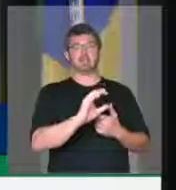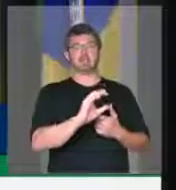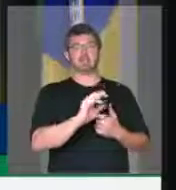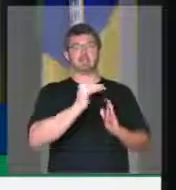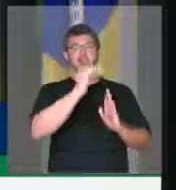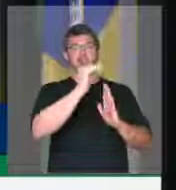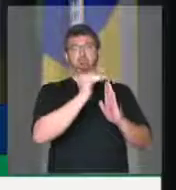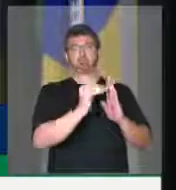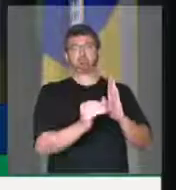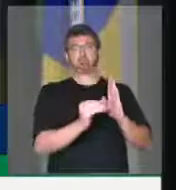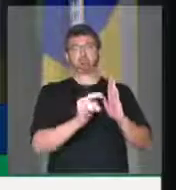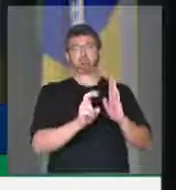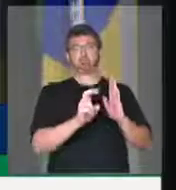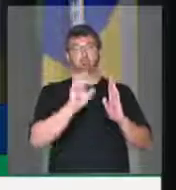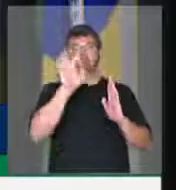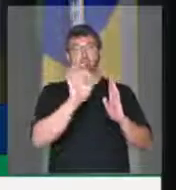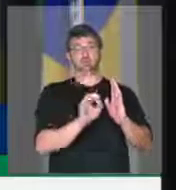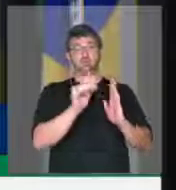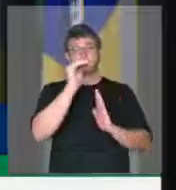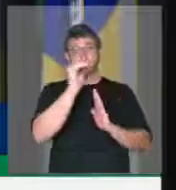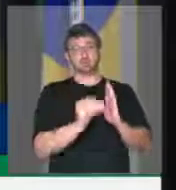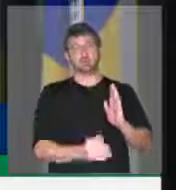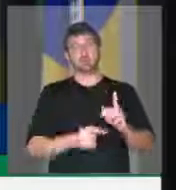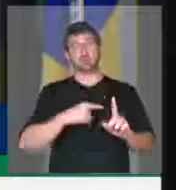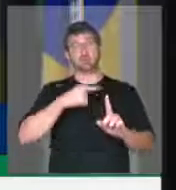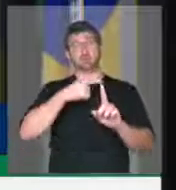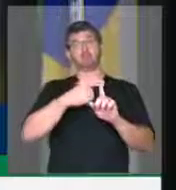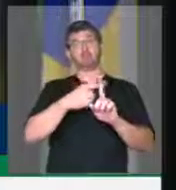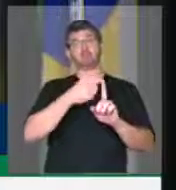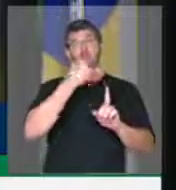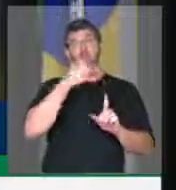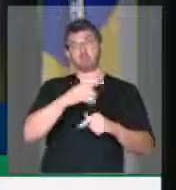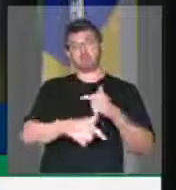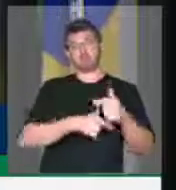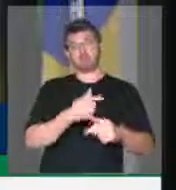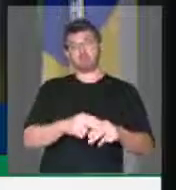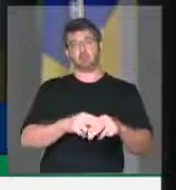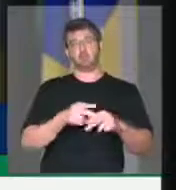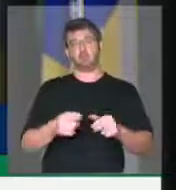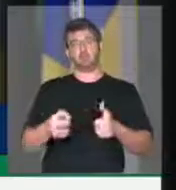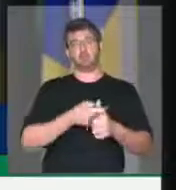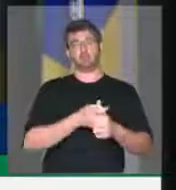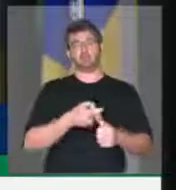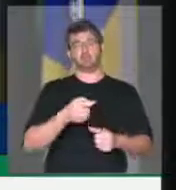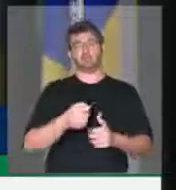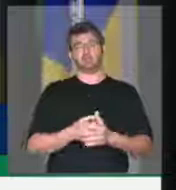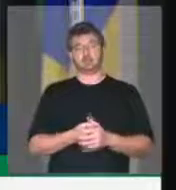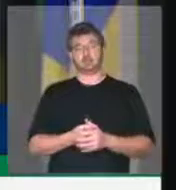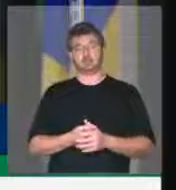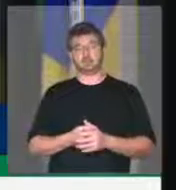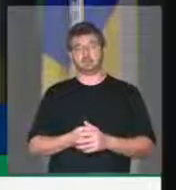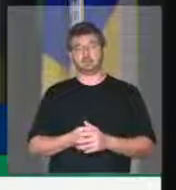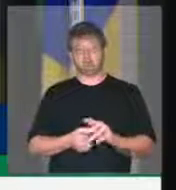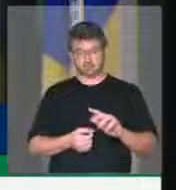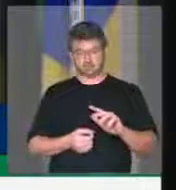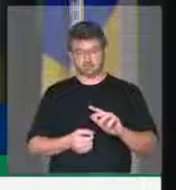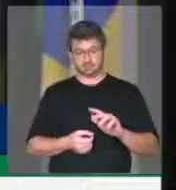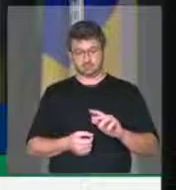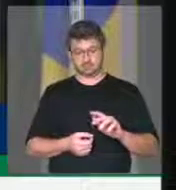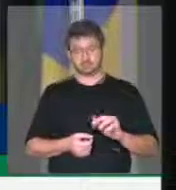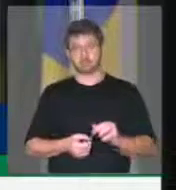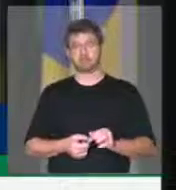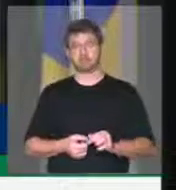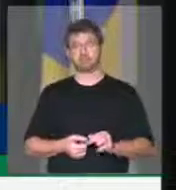pontos percentuais, com forte efeito positivo sobre o custo da dívida. Os fatos não autorizam priorizar nenhuma das